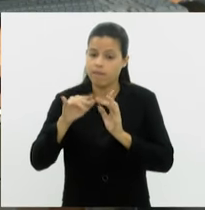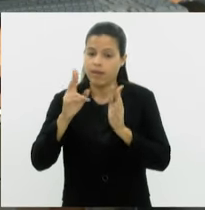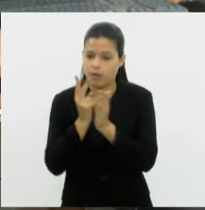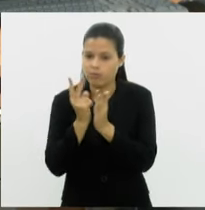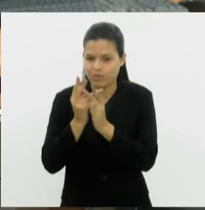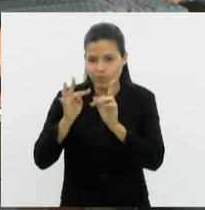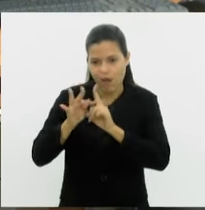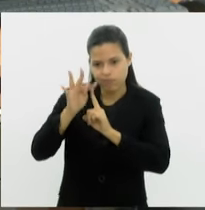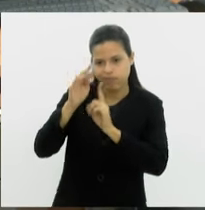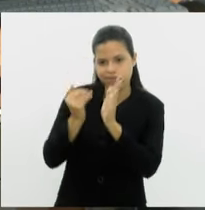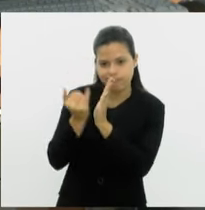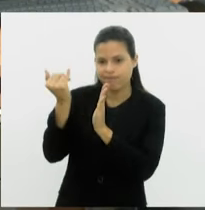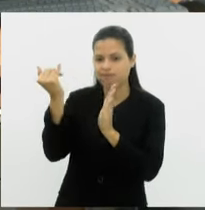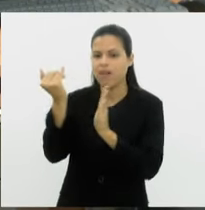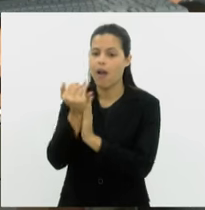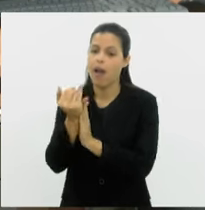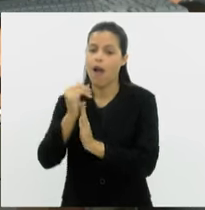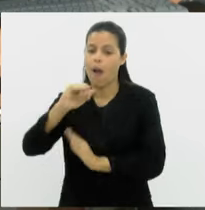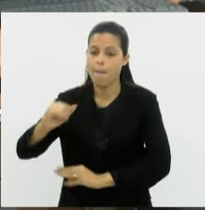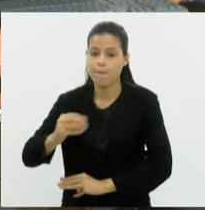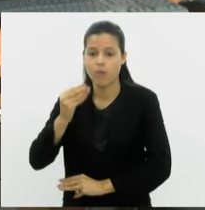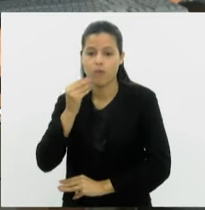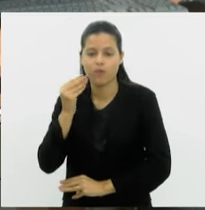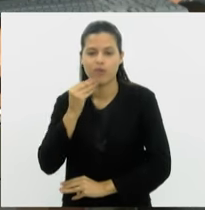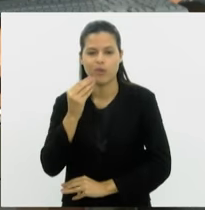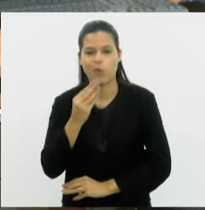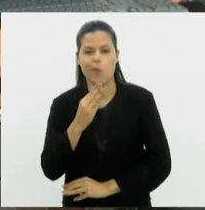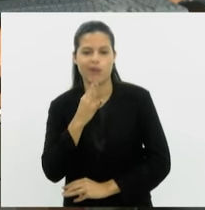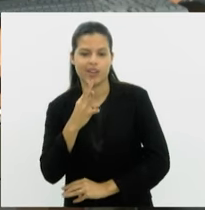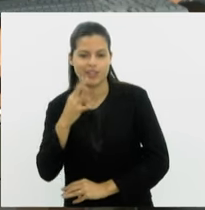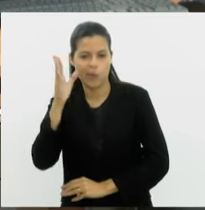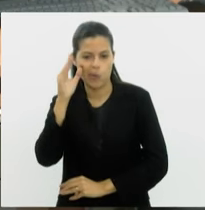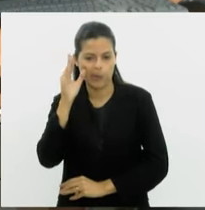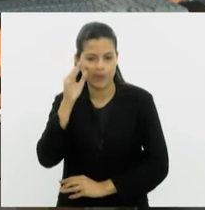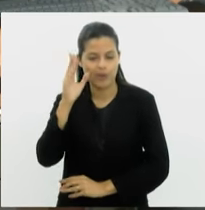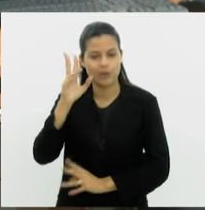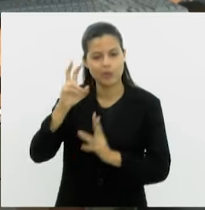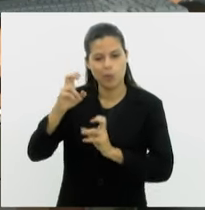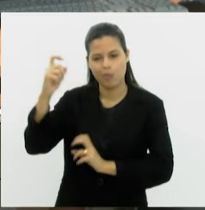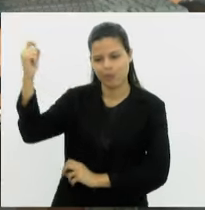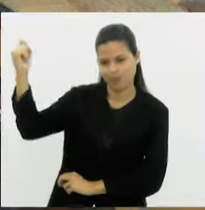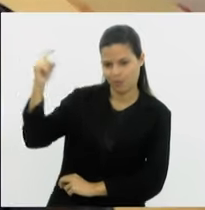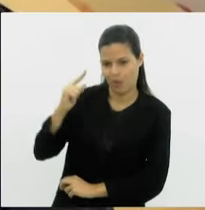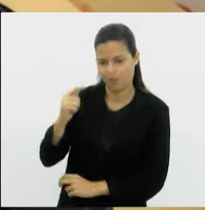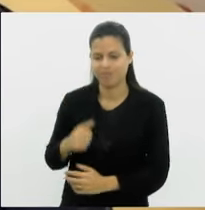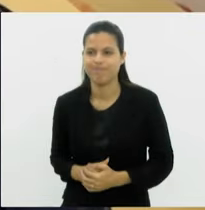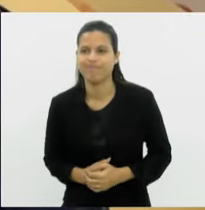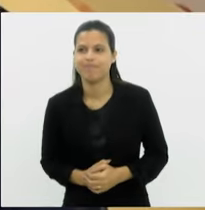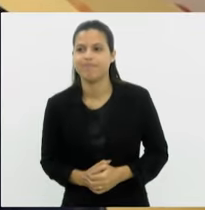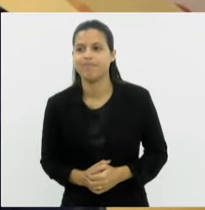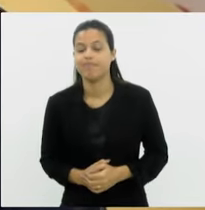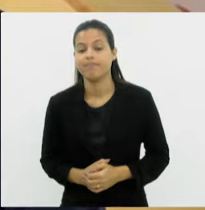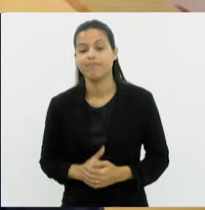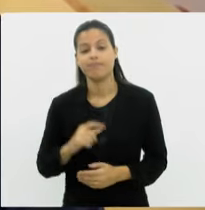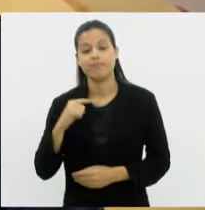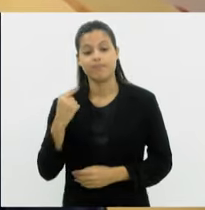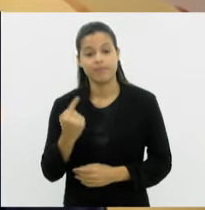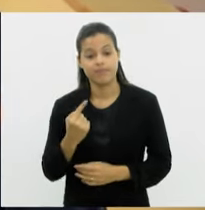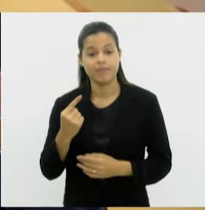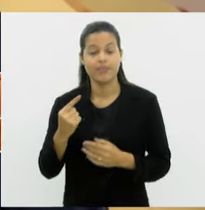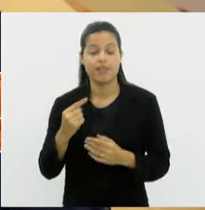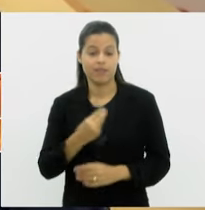semana. Aproveite para você conhecer algumas curiosidades sobre o Sol, o nosso astro-rei. Estamos com uma onda de